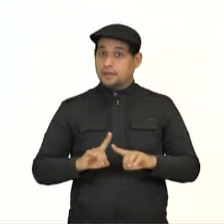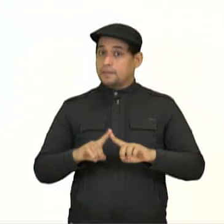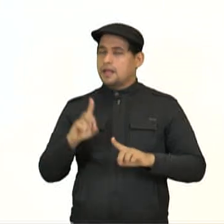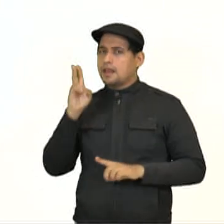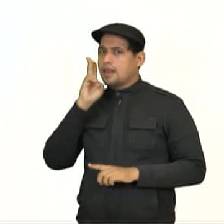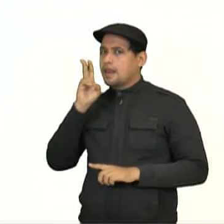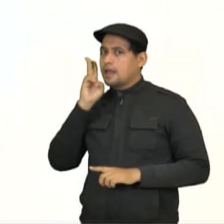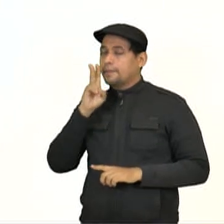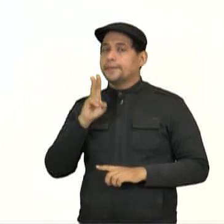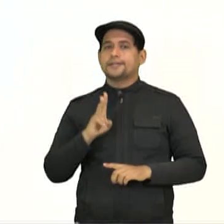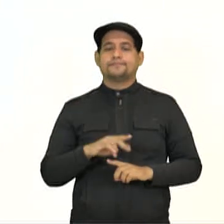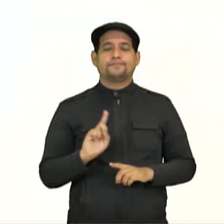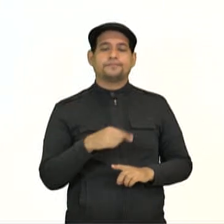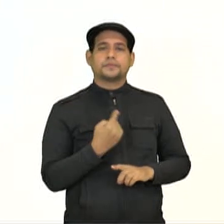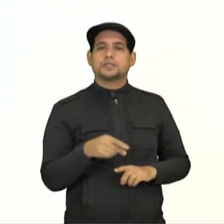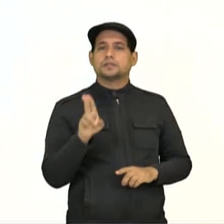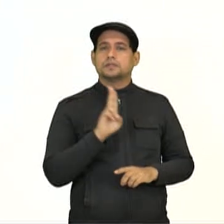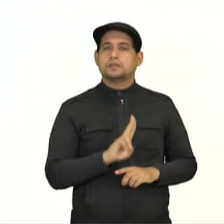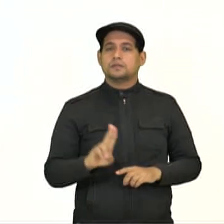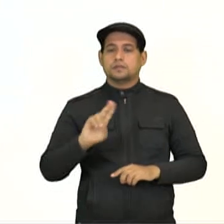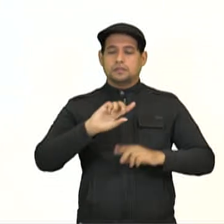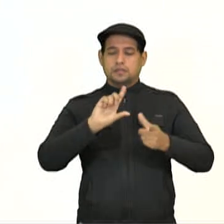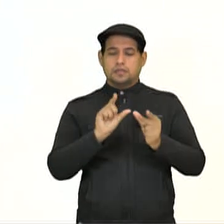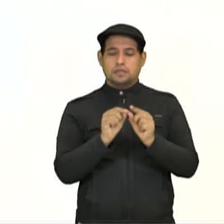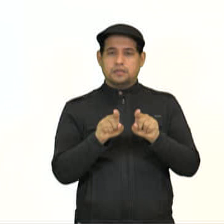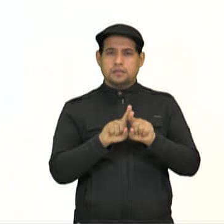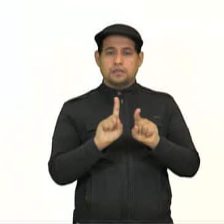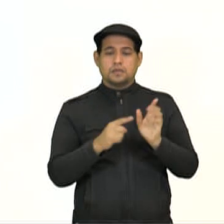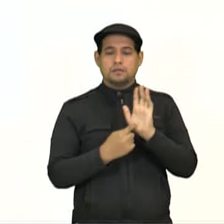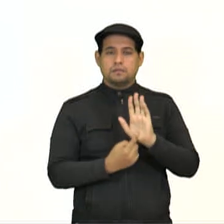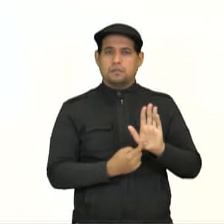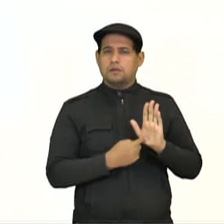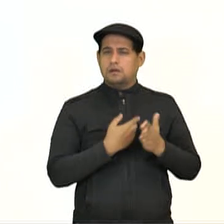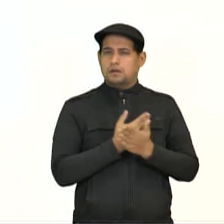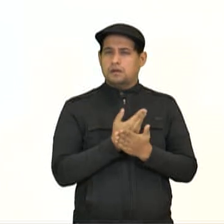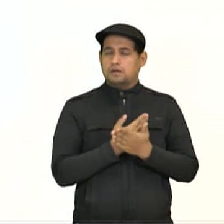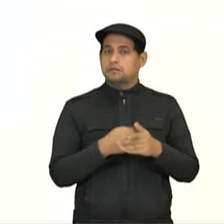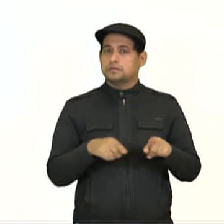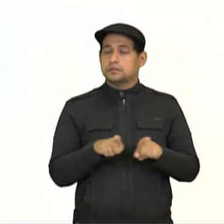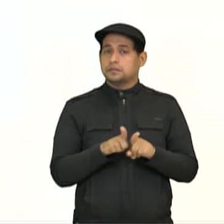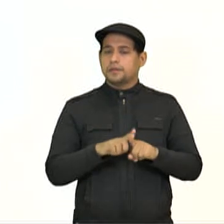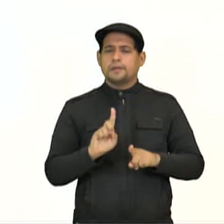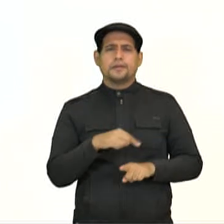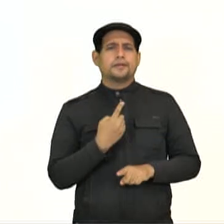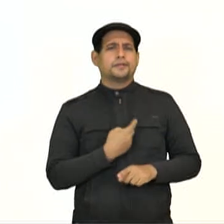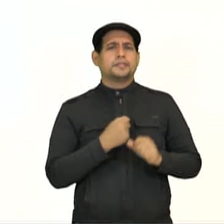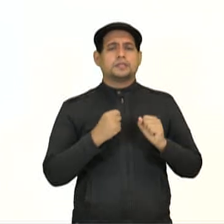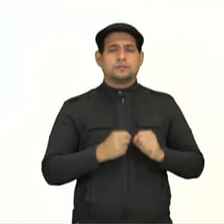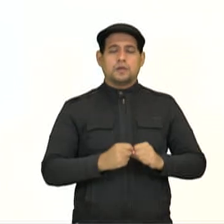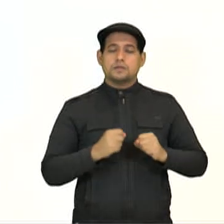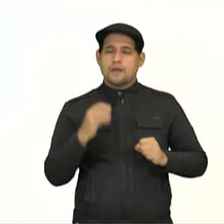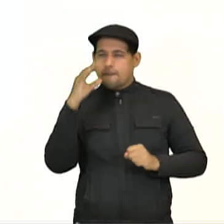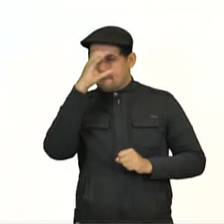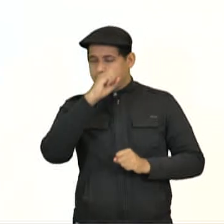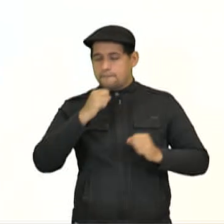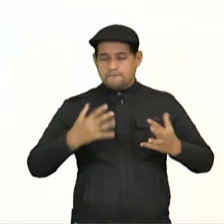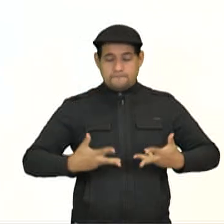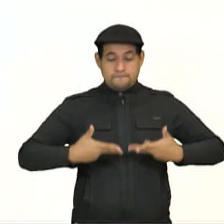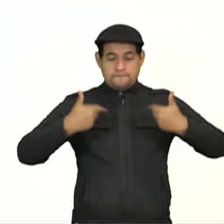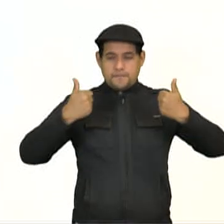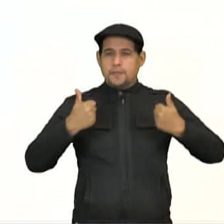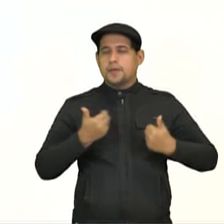Lembre-se, vamos utilizar as abreviações que apareceram nessa aula para que a gente possa enriquecer melhor o